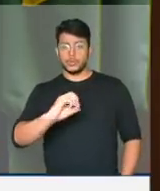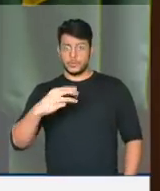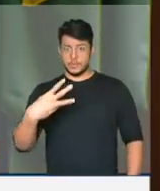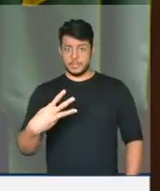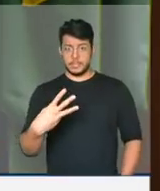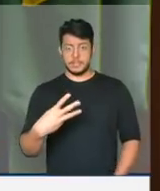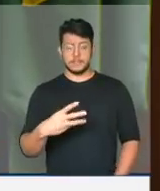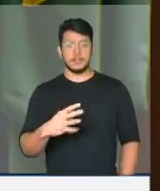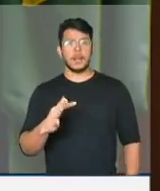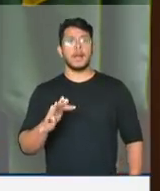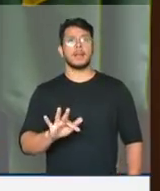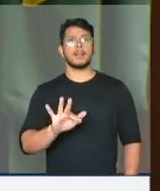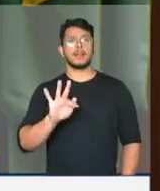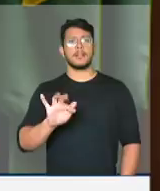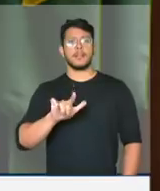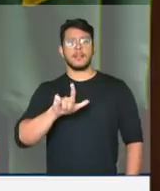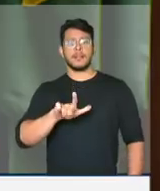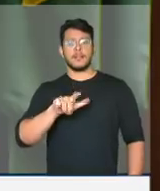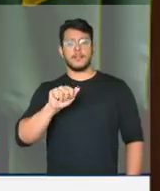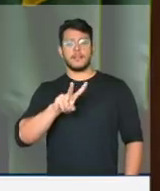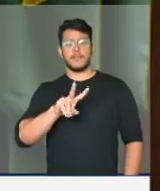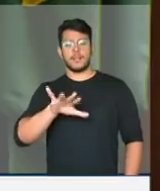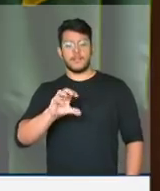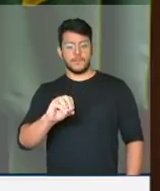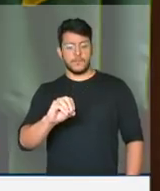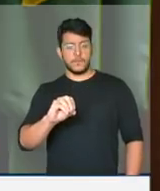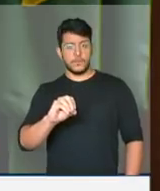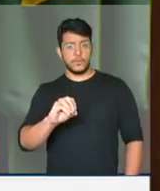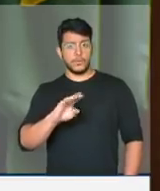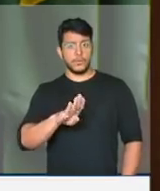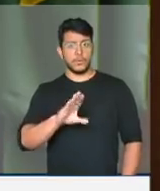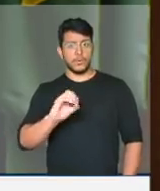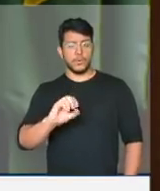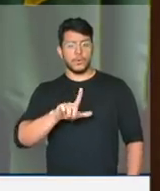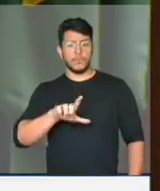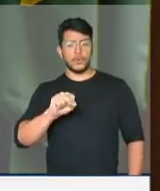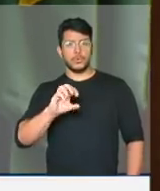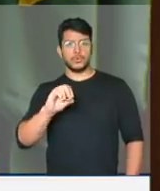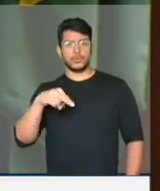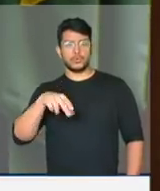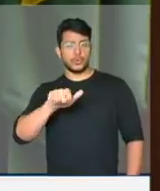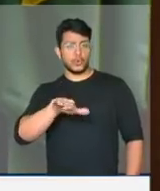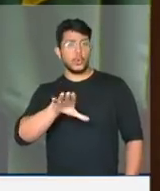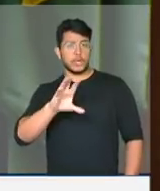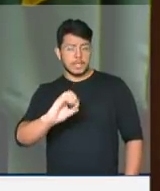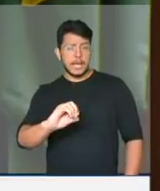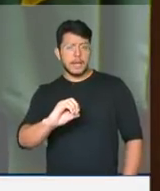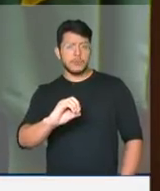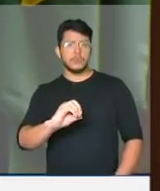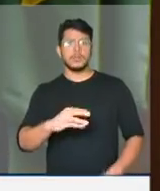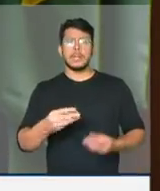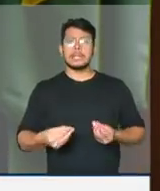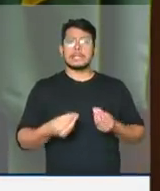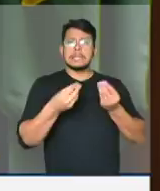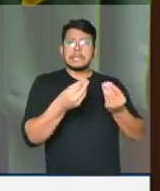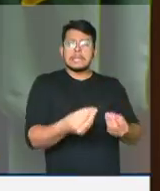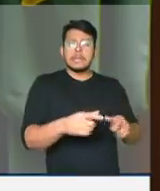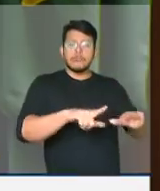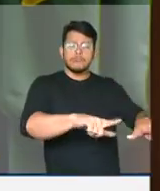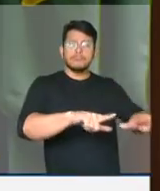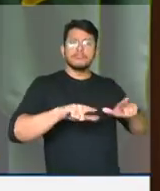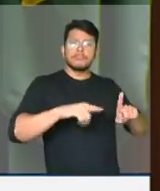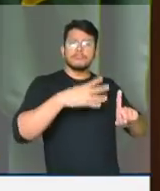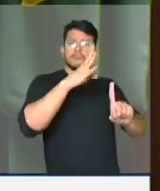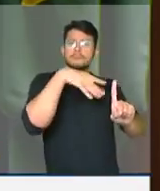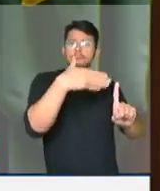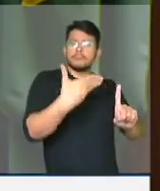Flávio Bolsonaro apresenta uma moção de louvor a Adriano da Nóbrega, o mesmo, assassinado no domingo. Flávio disse que